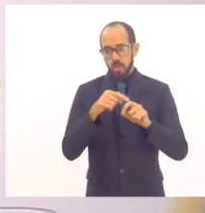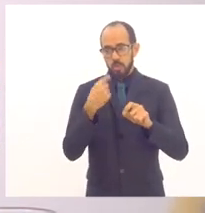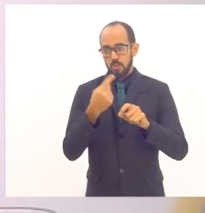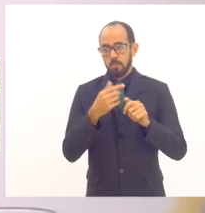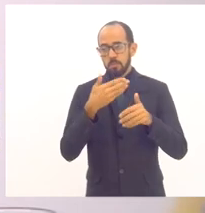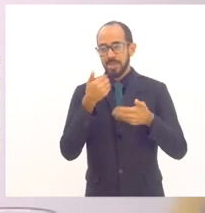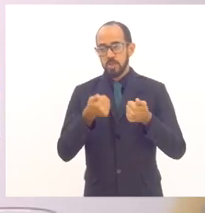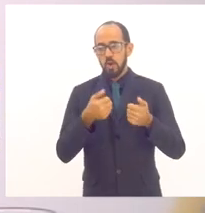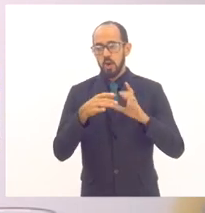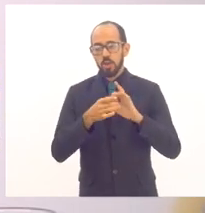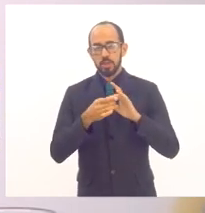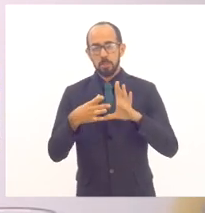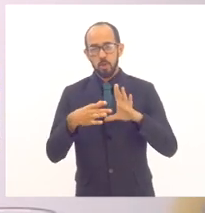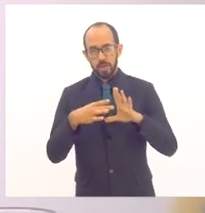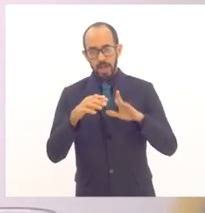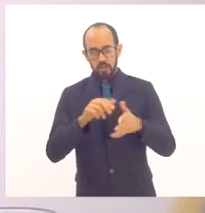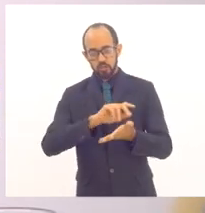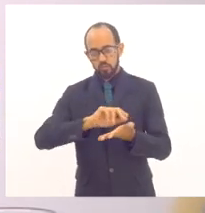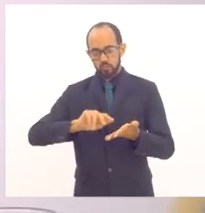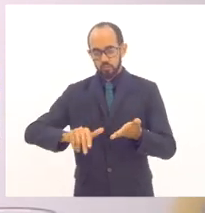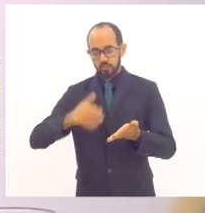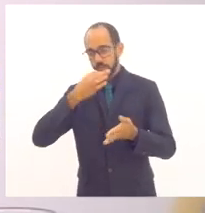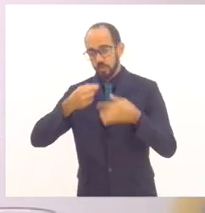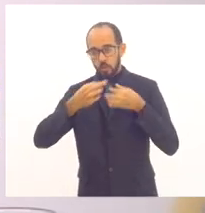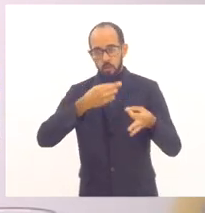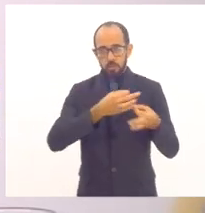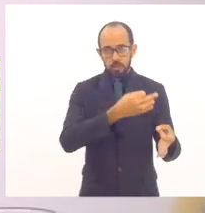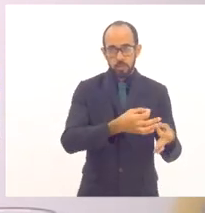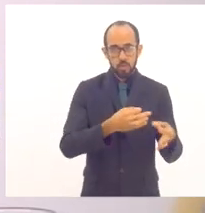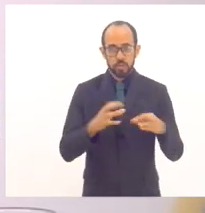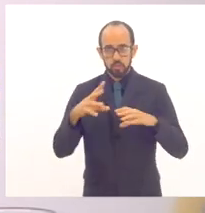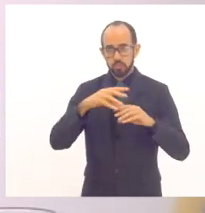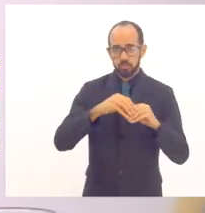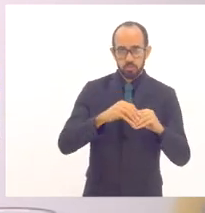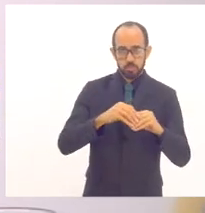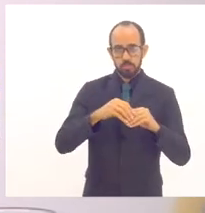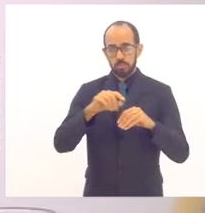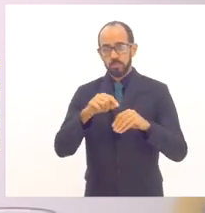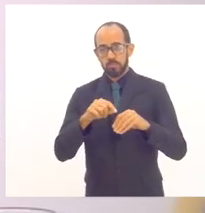mais democrático e plural para poder